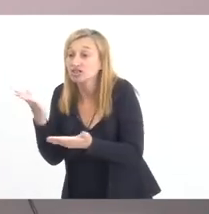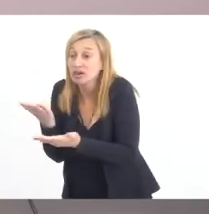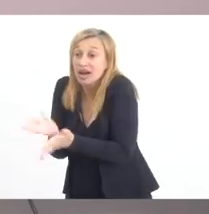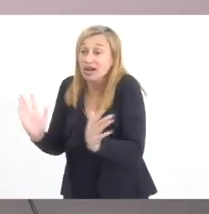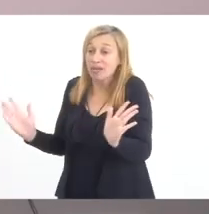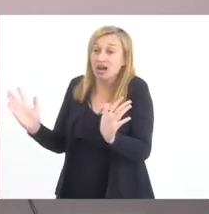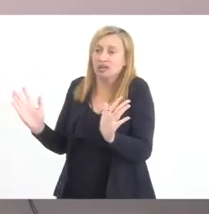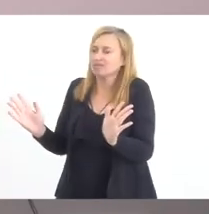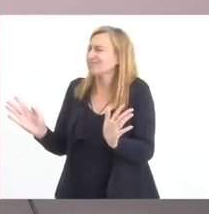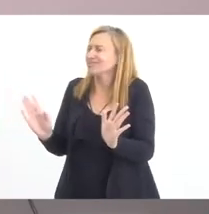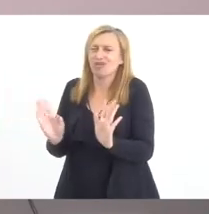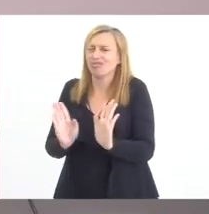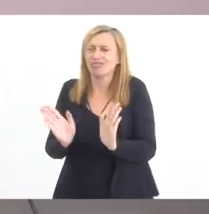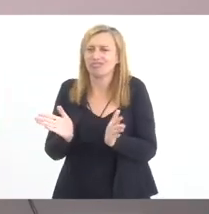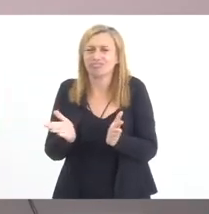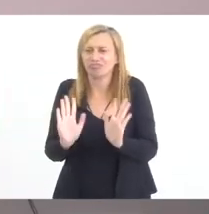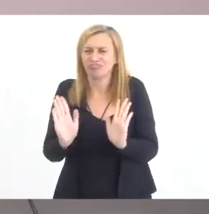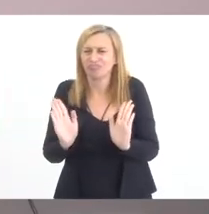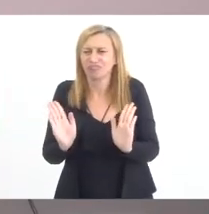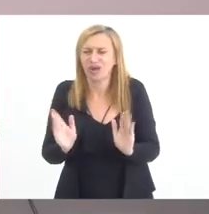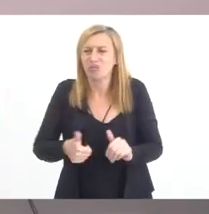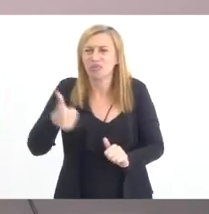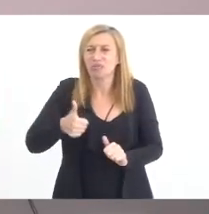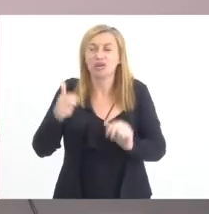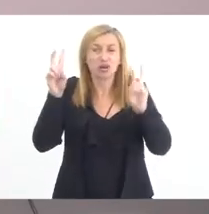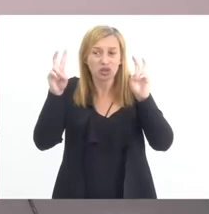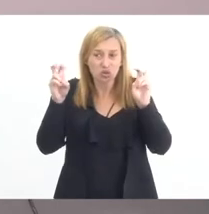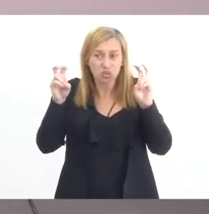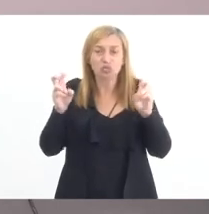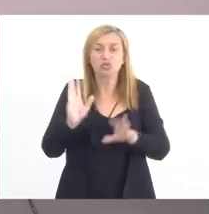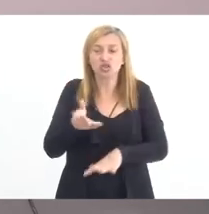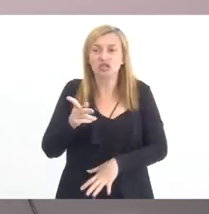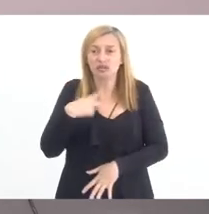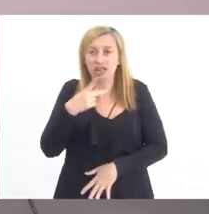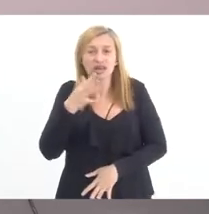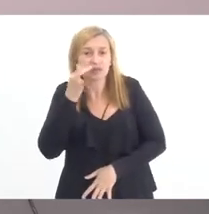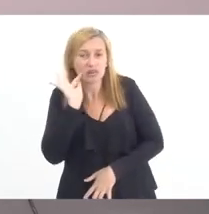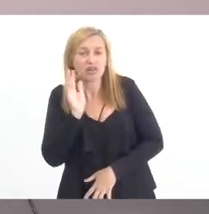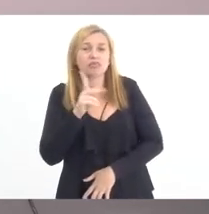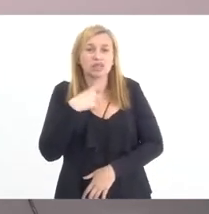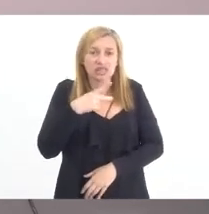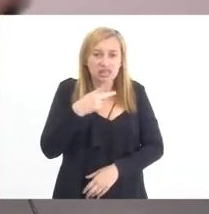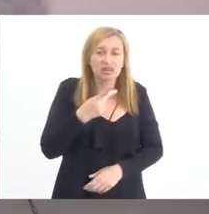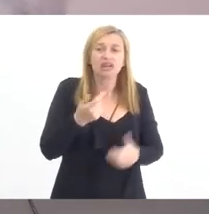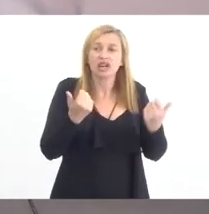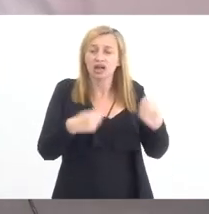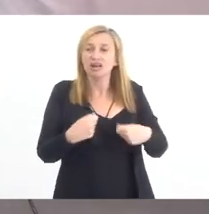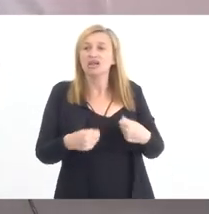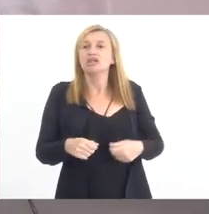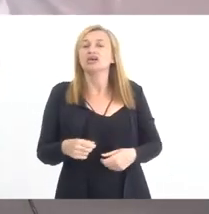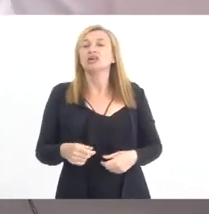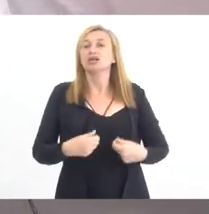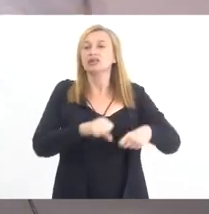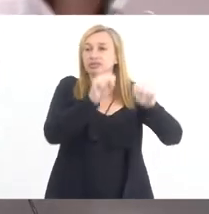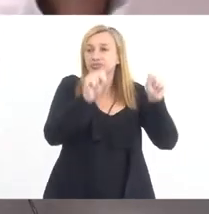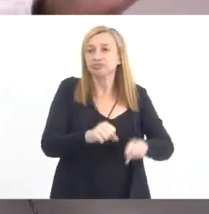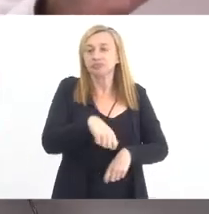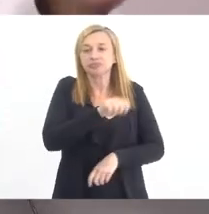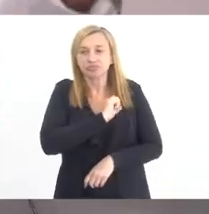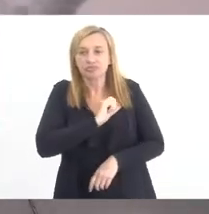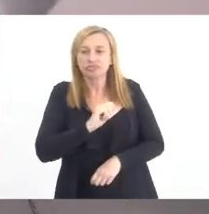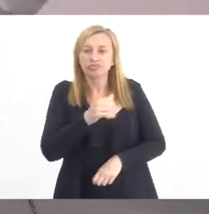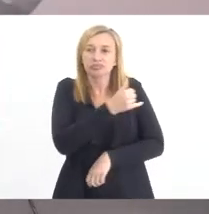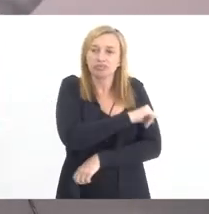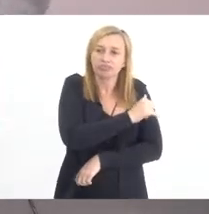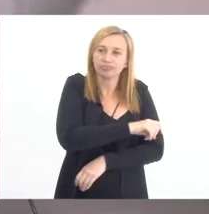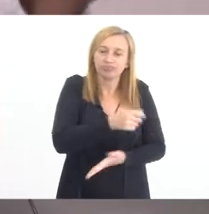terra. Cai por terra. Essa é a primeira questão que eu coloquei para o Flávio que teria que ser colocada. Regime de recuperação fiscal do Rio de Janeiro foi